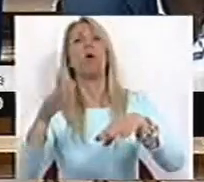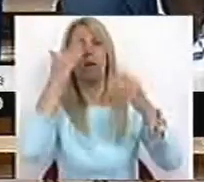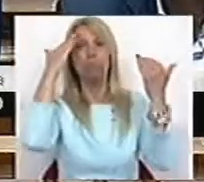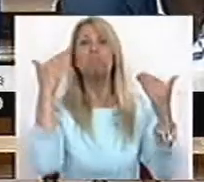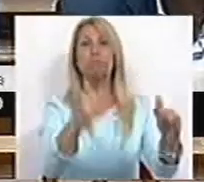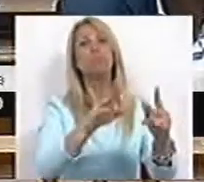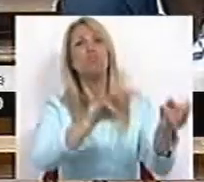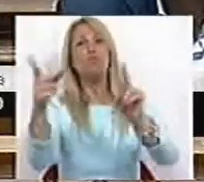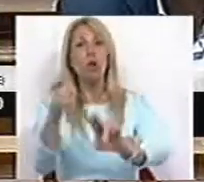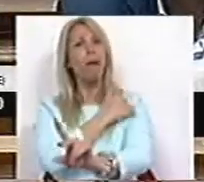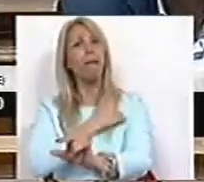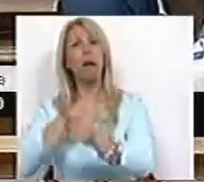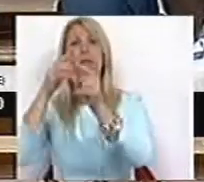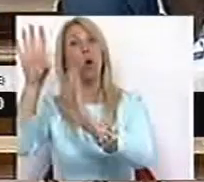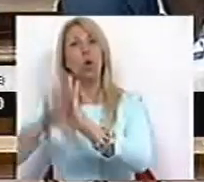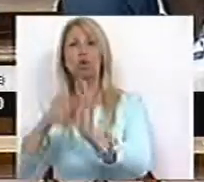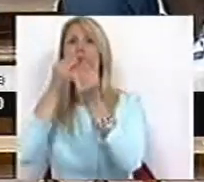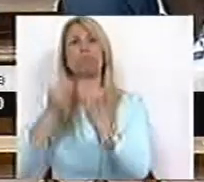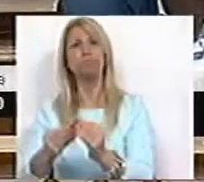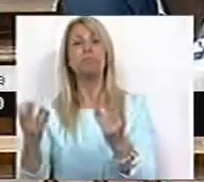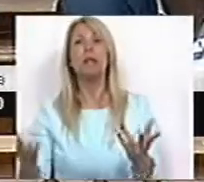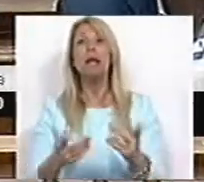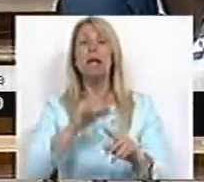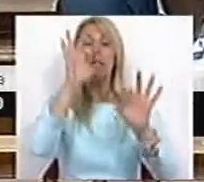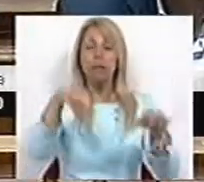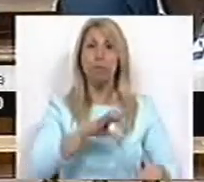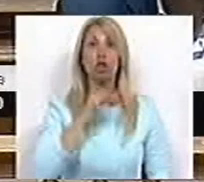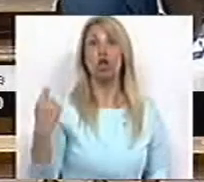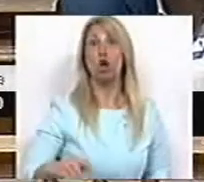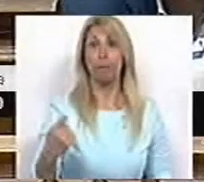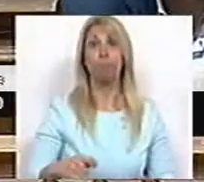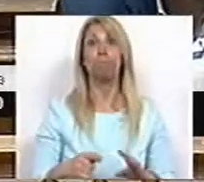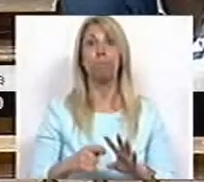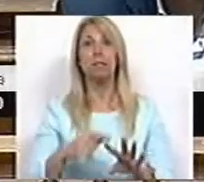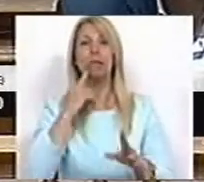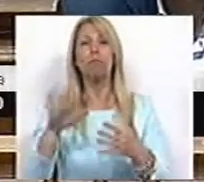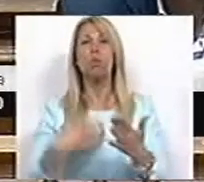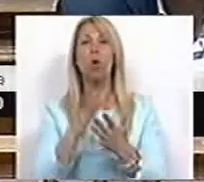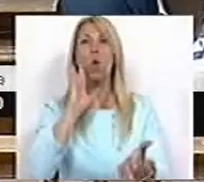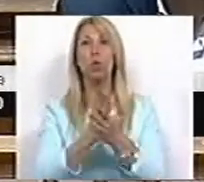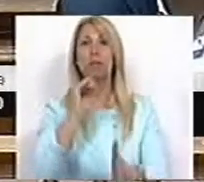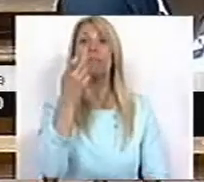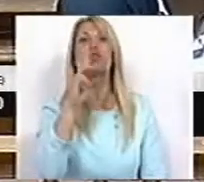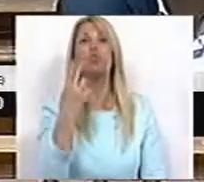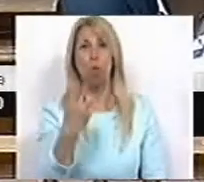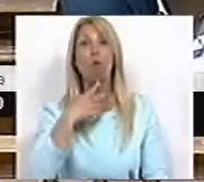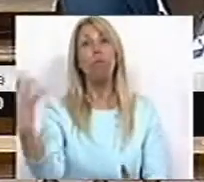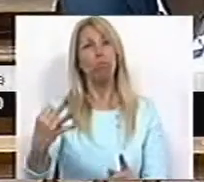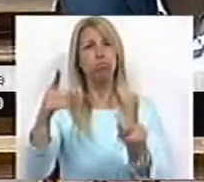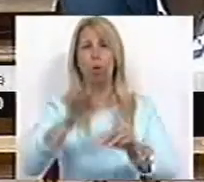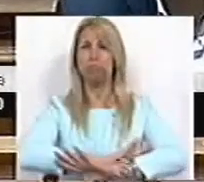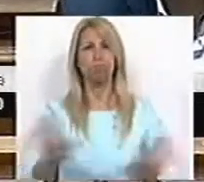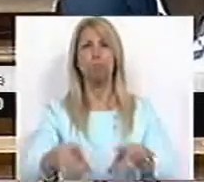habitações condignas. E termino, Sr. Presidente, com a última proposta. É que a CERU Porto Vivo deixe de ser um balcão de negócios, possa